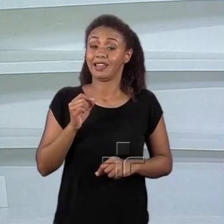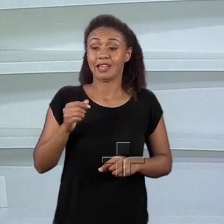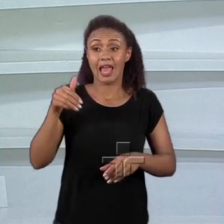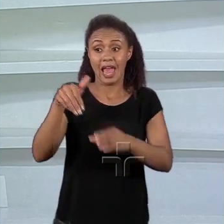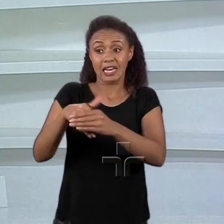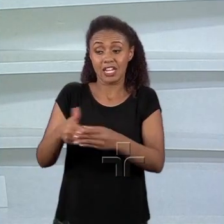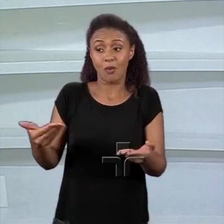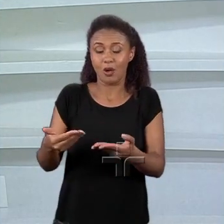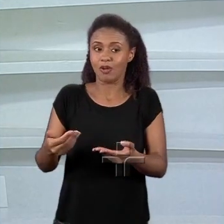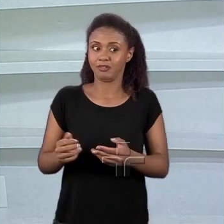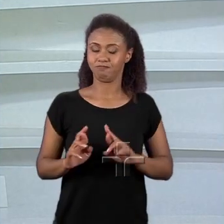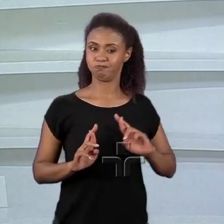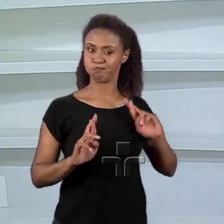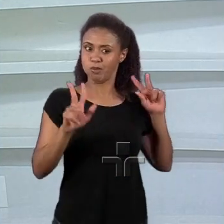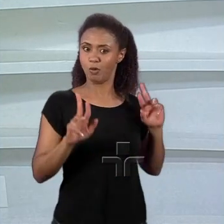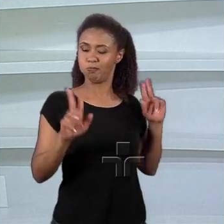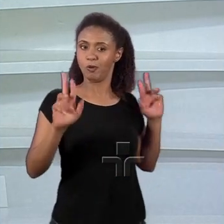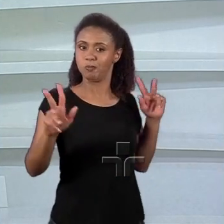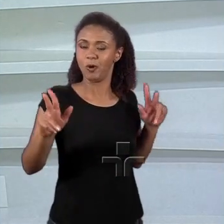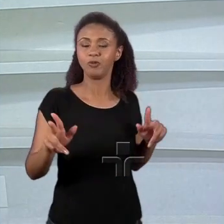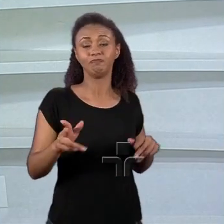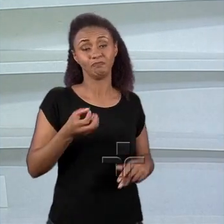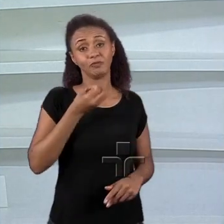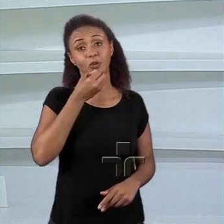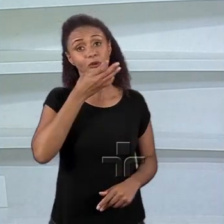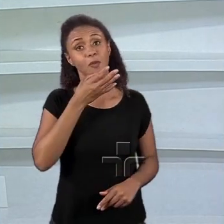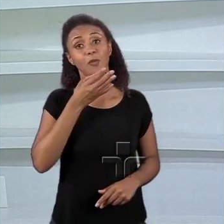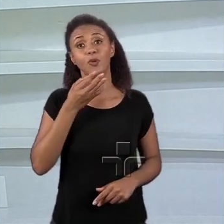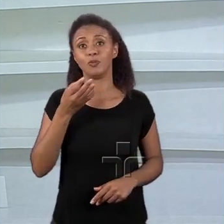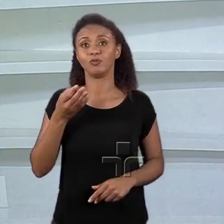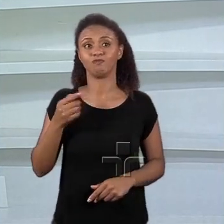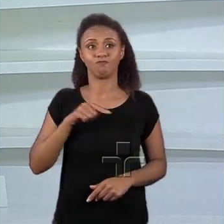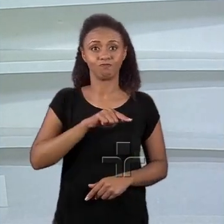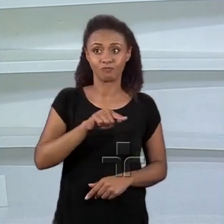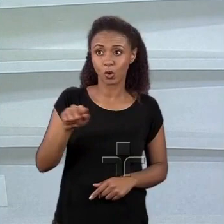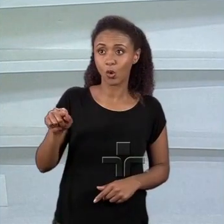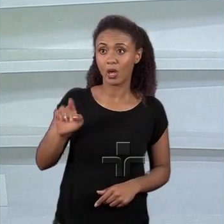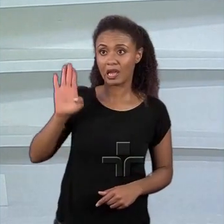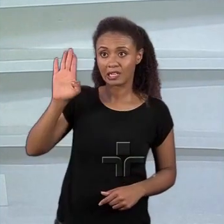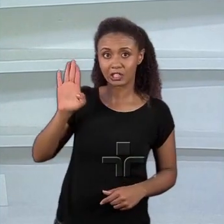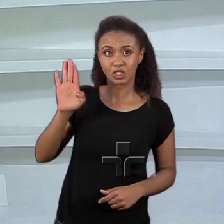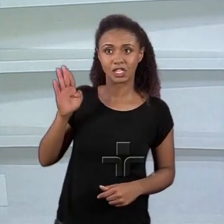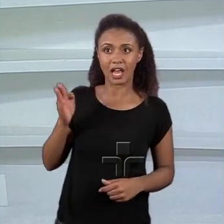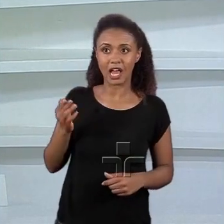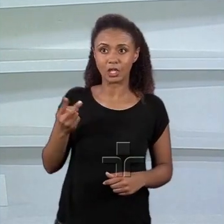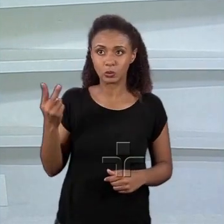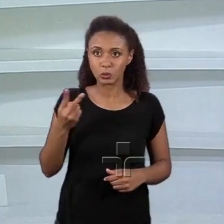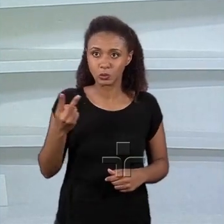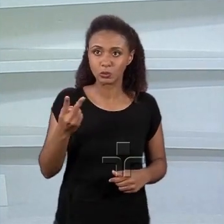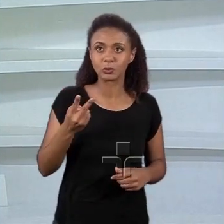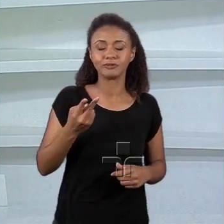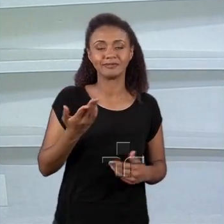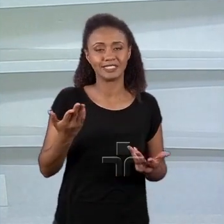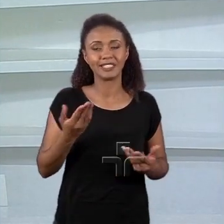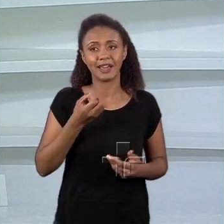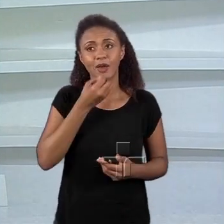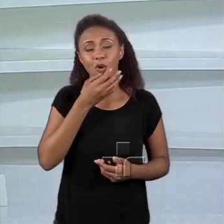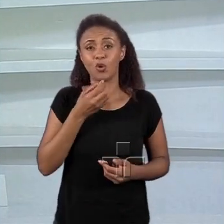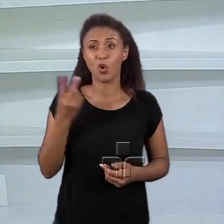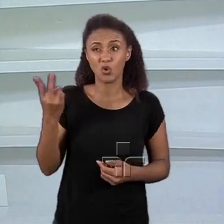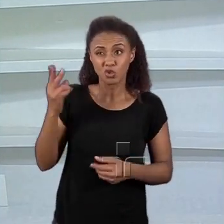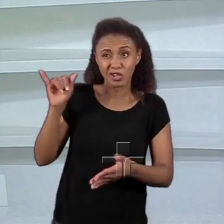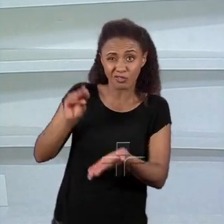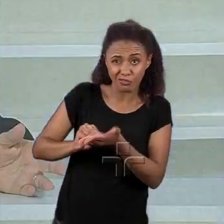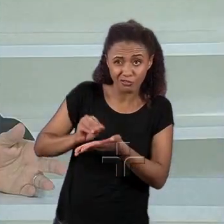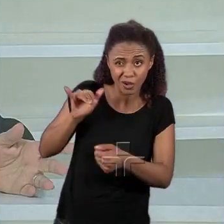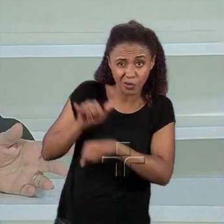poderia imaginar. Então, acho muito válido os candidatos a vice virem aqui se apresentarem. Uma pena que os outros dois não vieram. Acho que acham